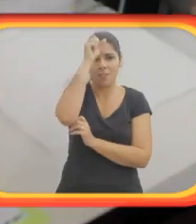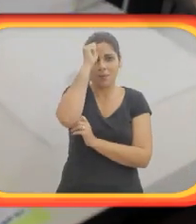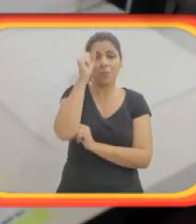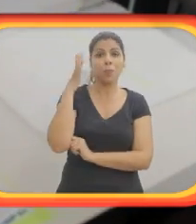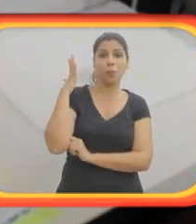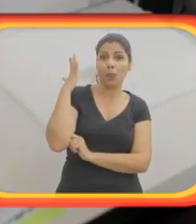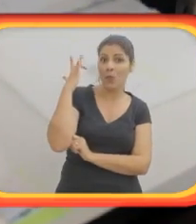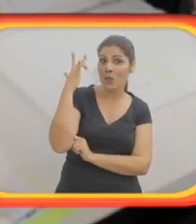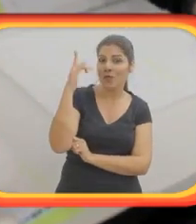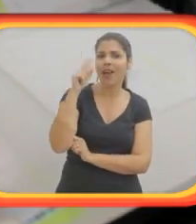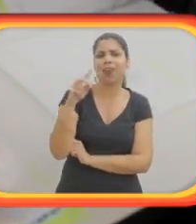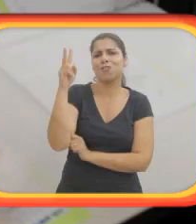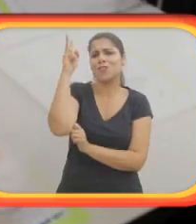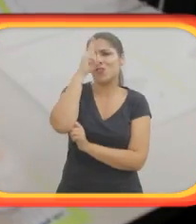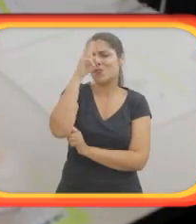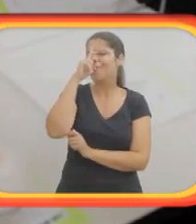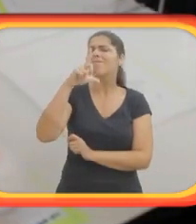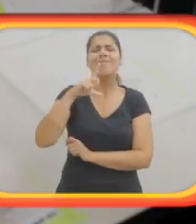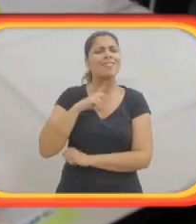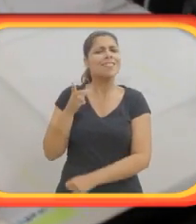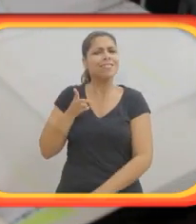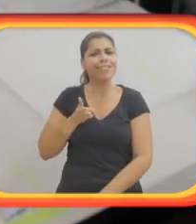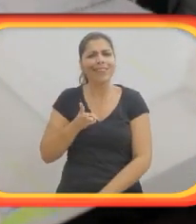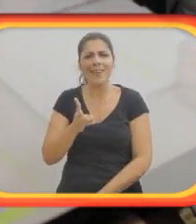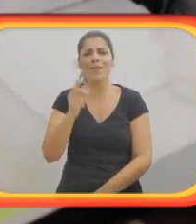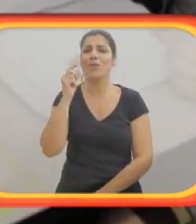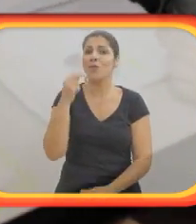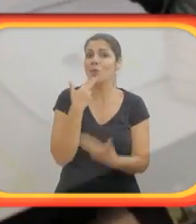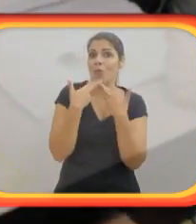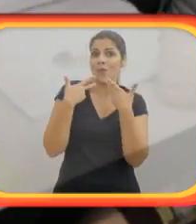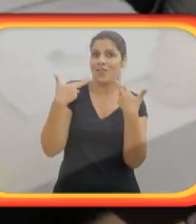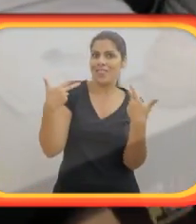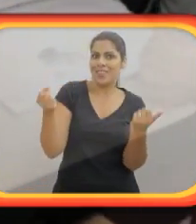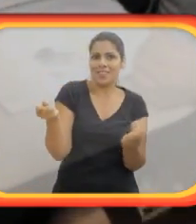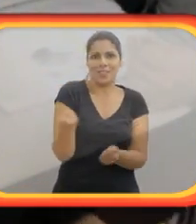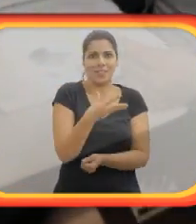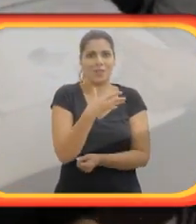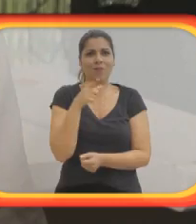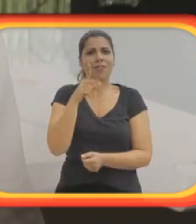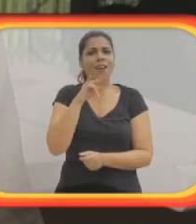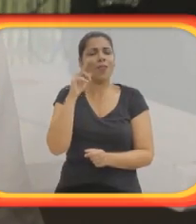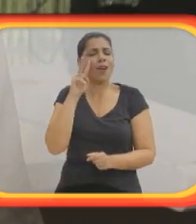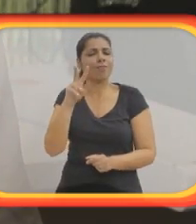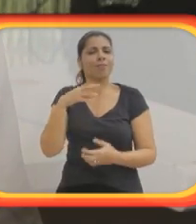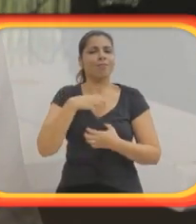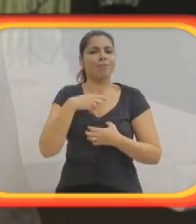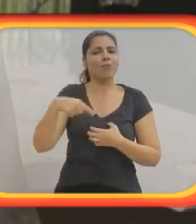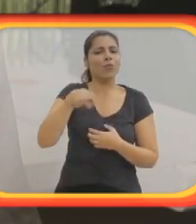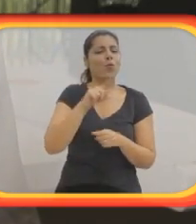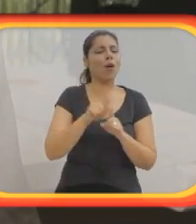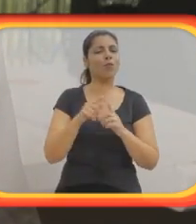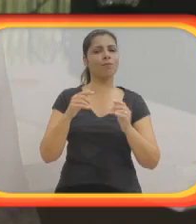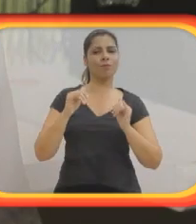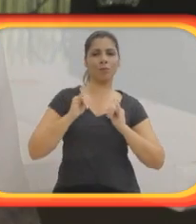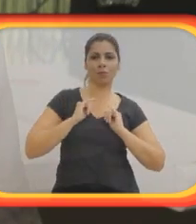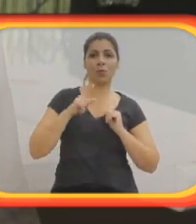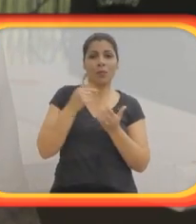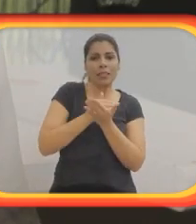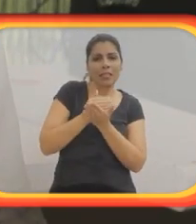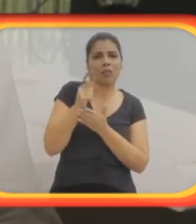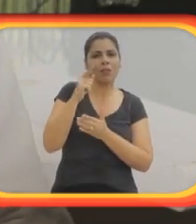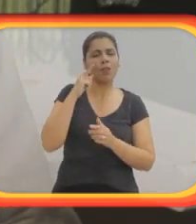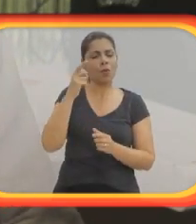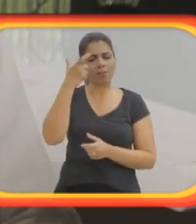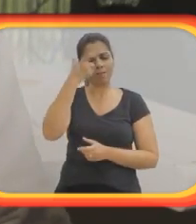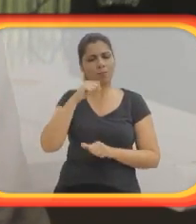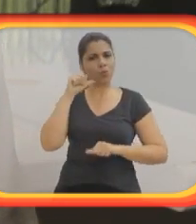desenvolvimento da aprendizagem. Todo dia é uma história, tem sempre uma novidade, você sai totalmente da zona de conforto.